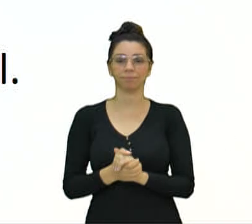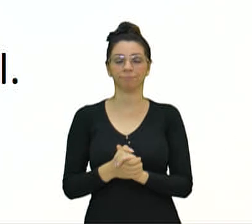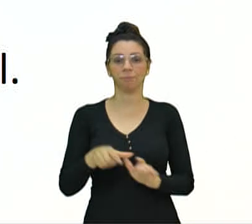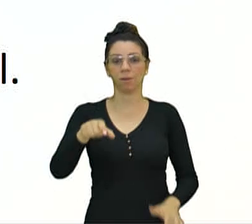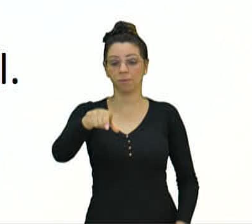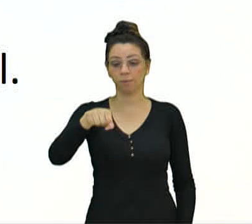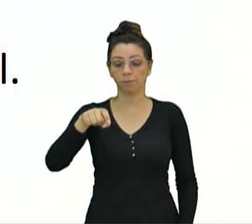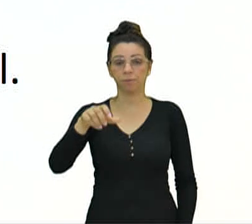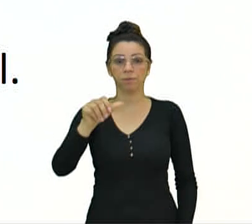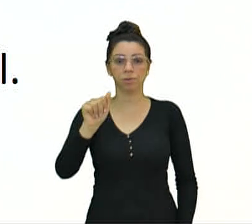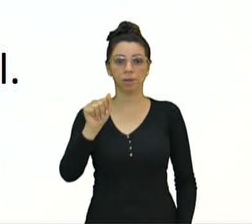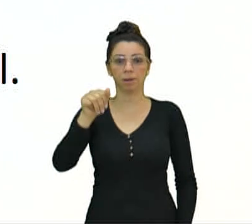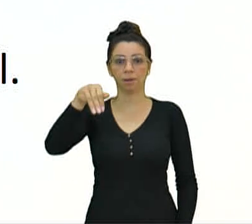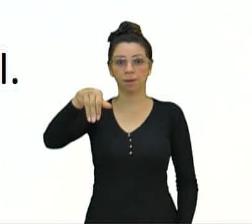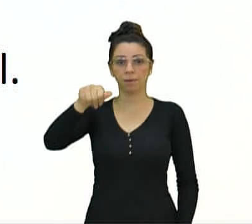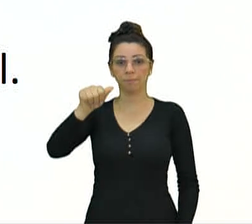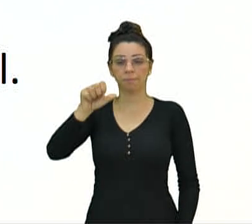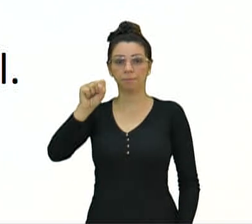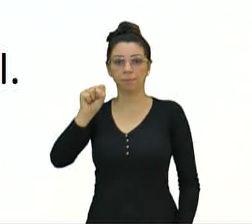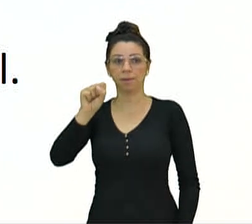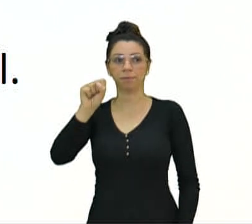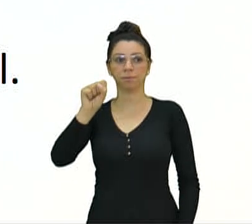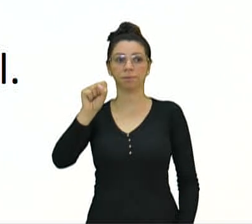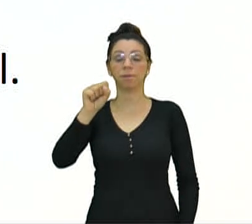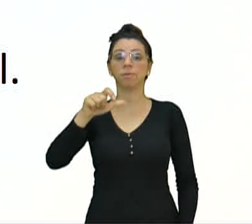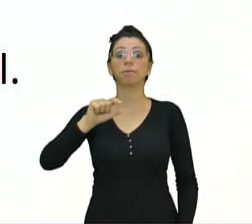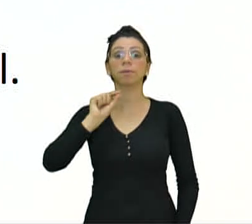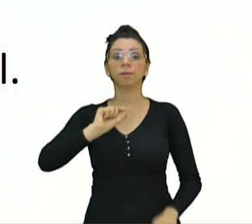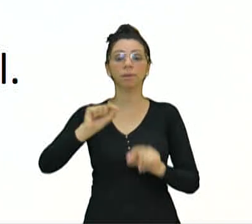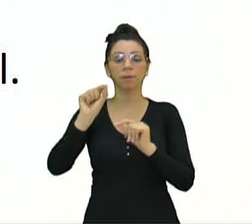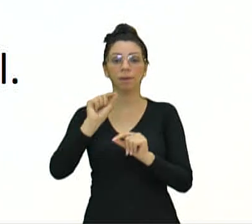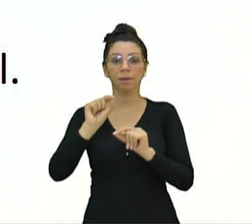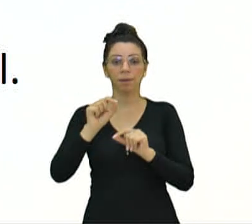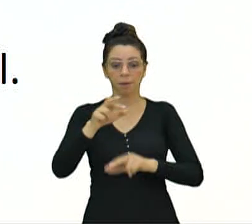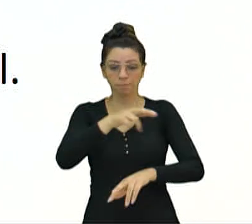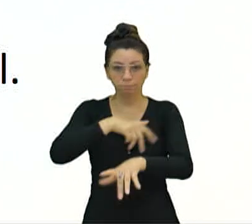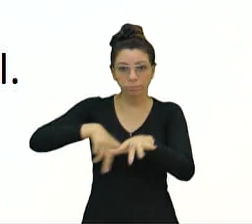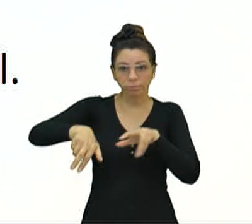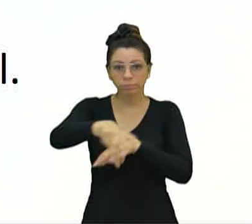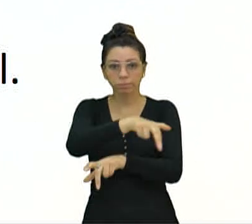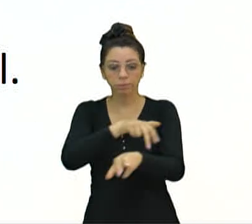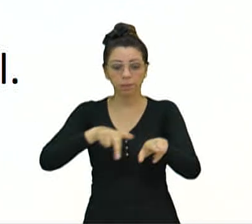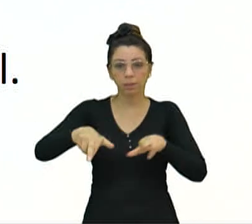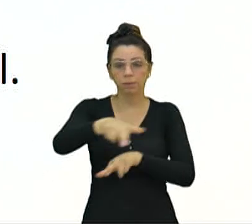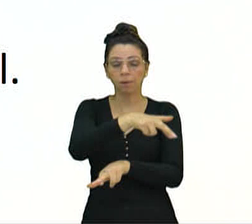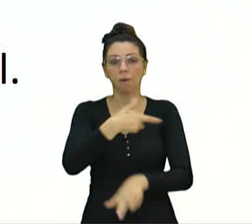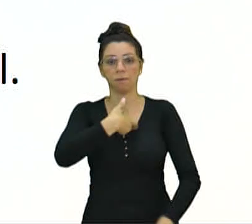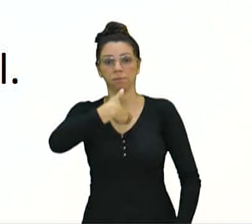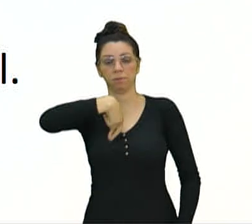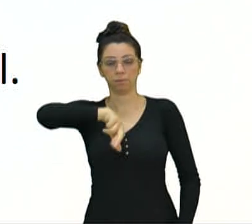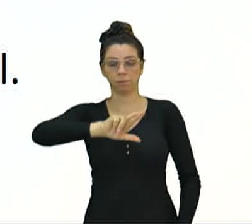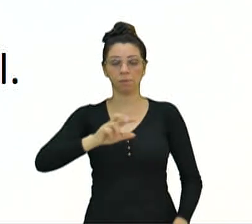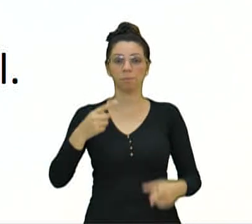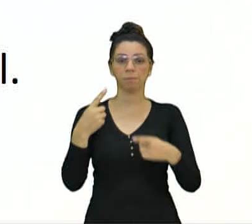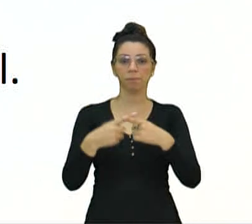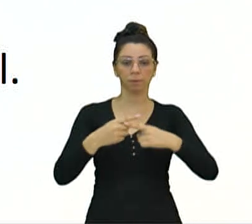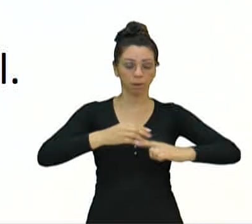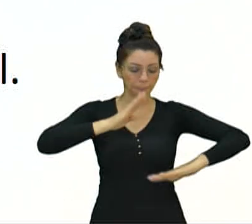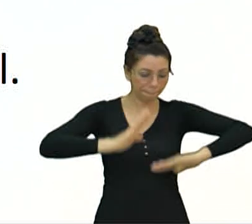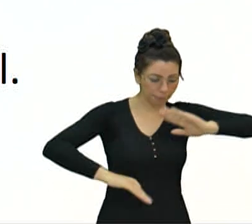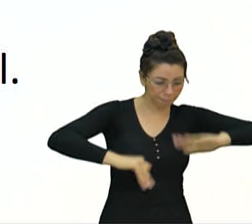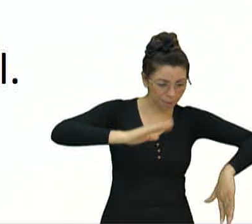tempos longínquos se dedicam a rituais religiosos. Creem que pela música ecoada dos tambores